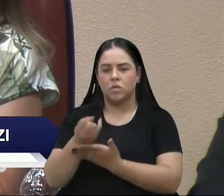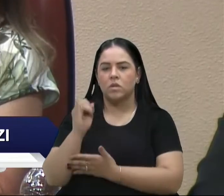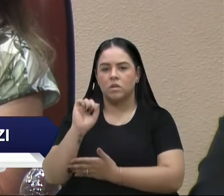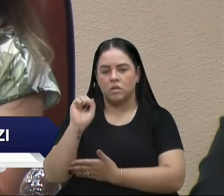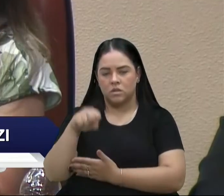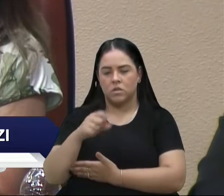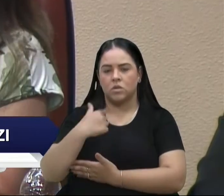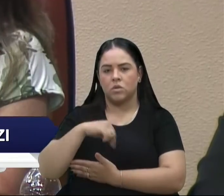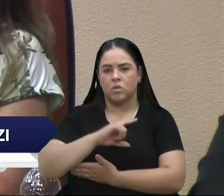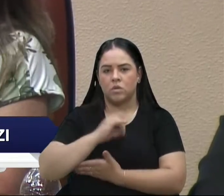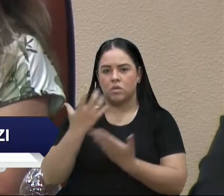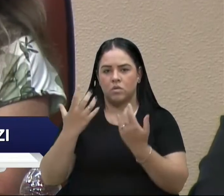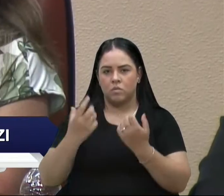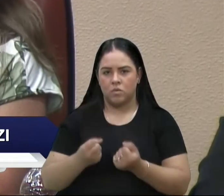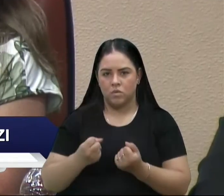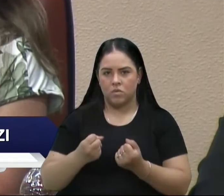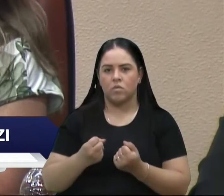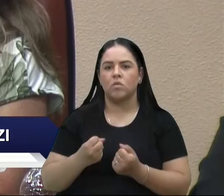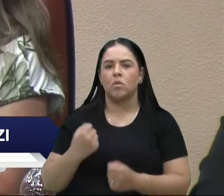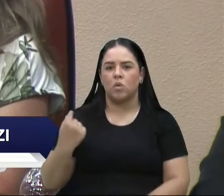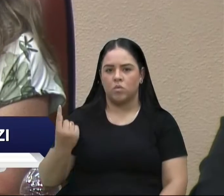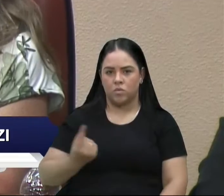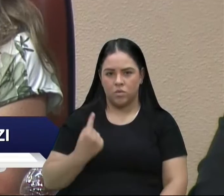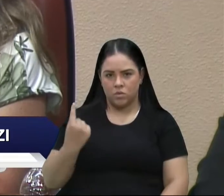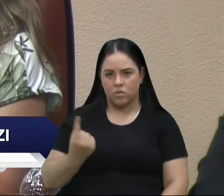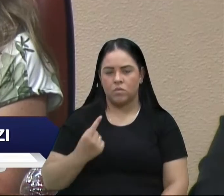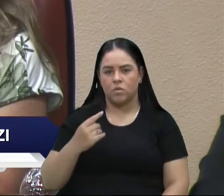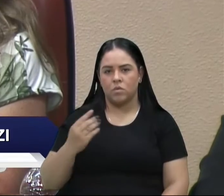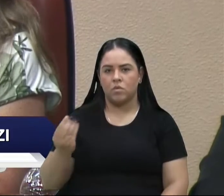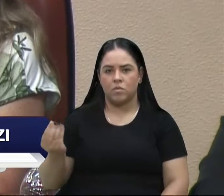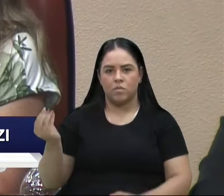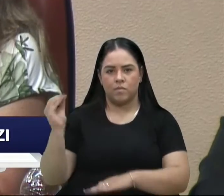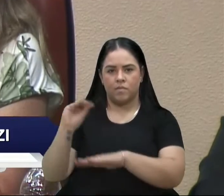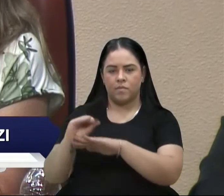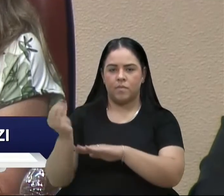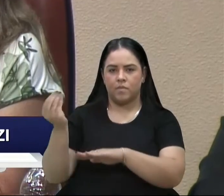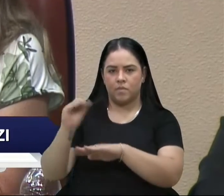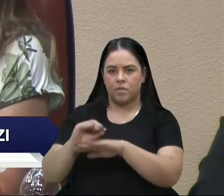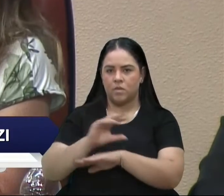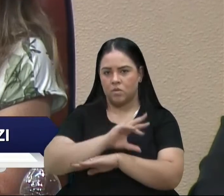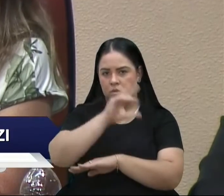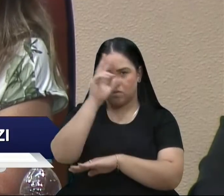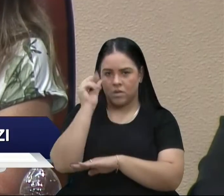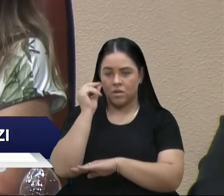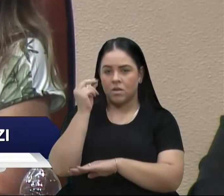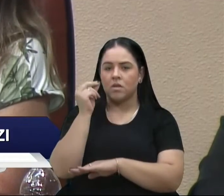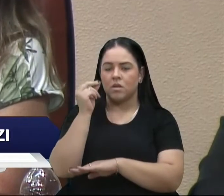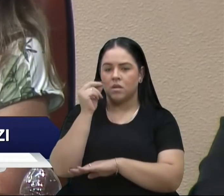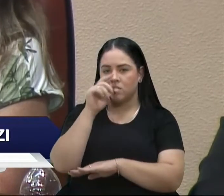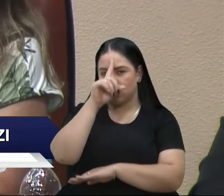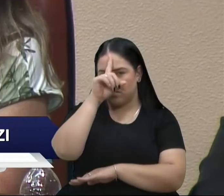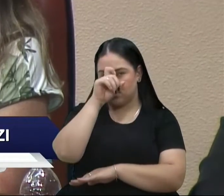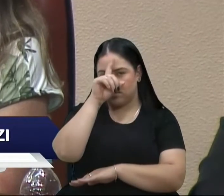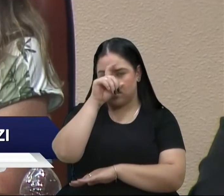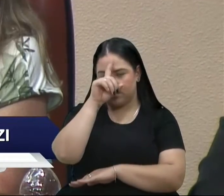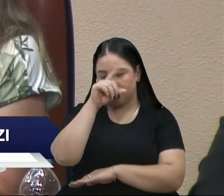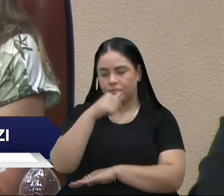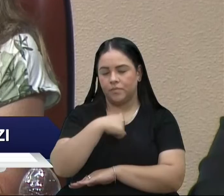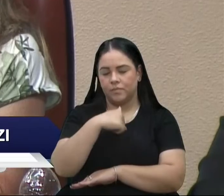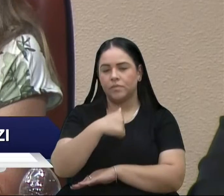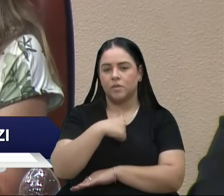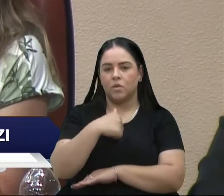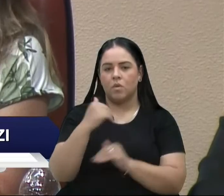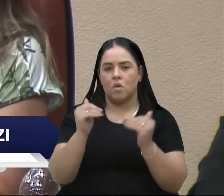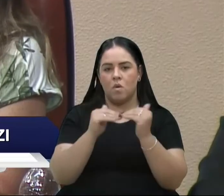outras gestões o ônus sozinho da suplementação dos hospitais, e aí concordo que tenhamos que fazer uma força-tarefa, tanto